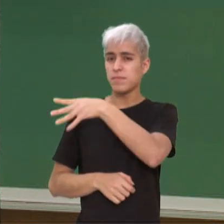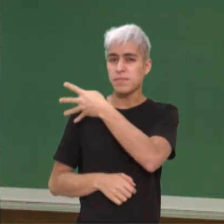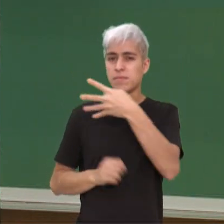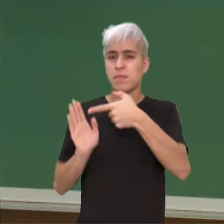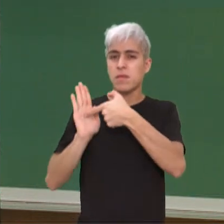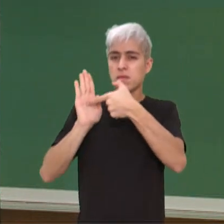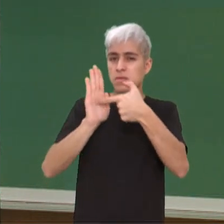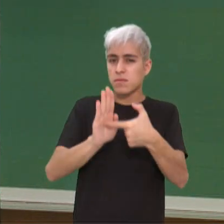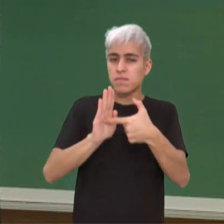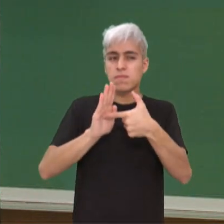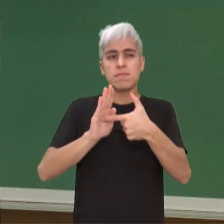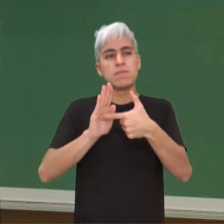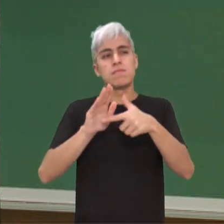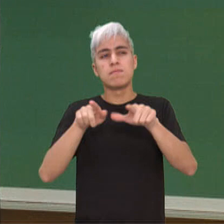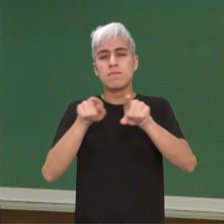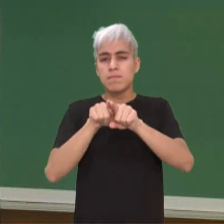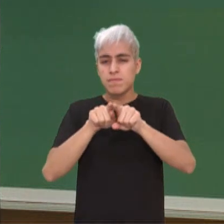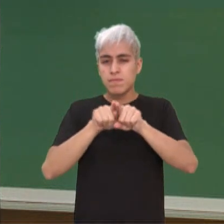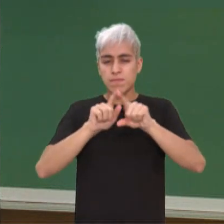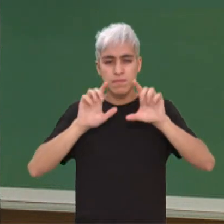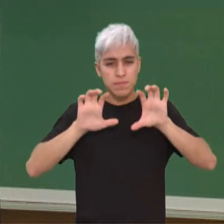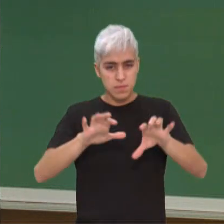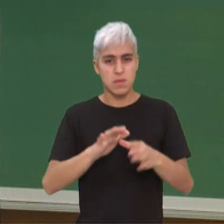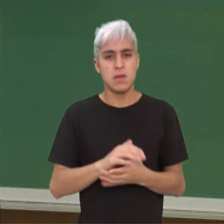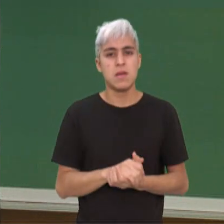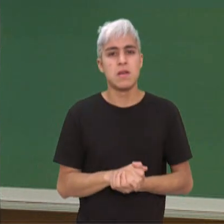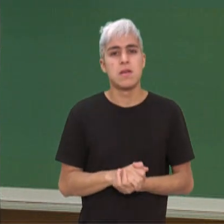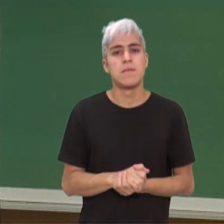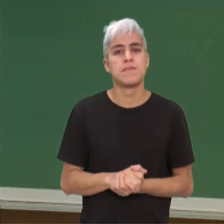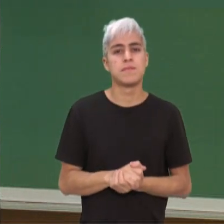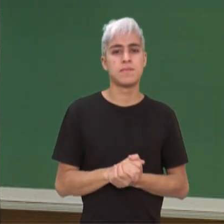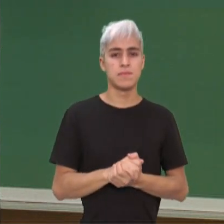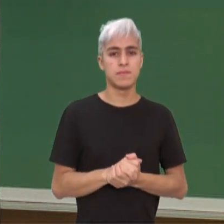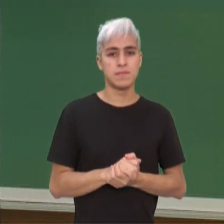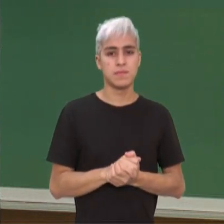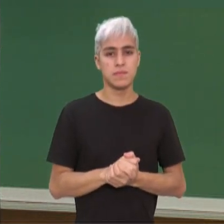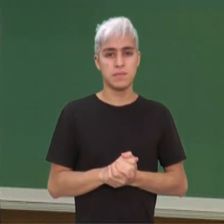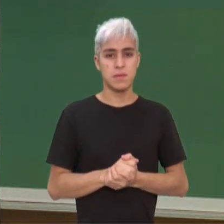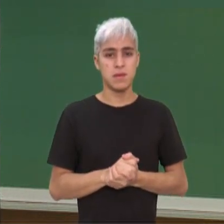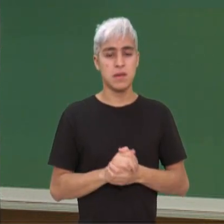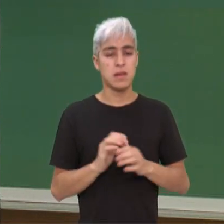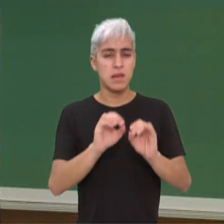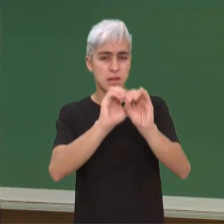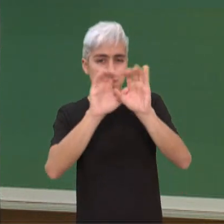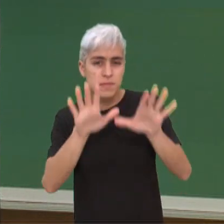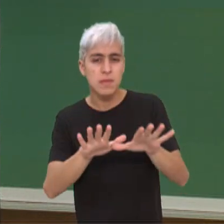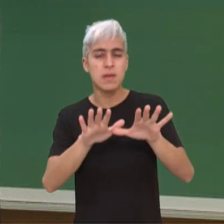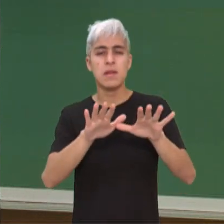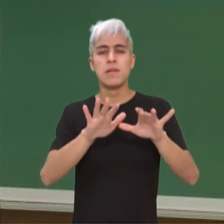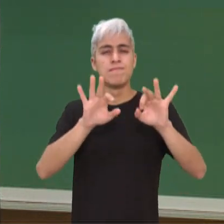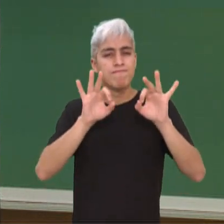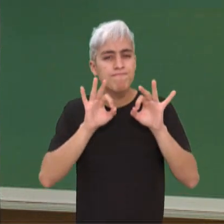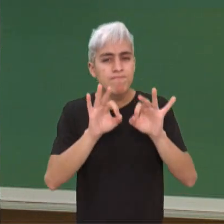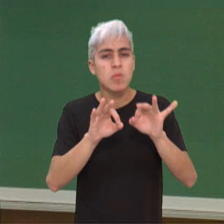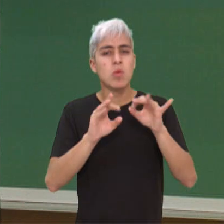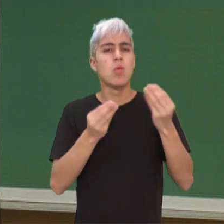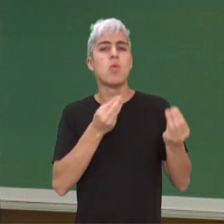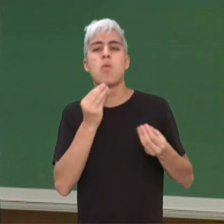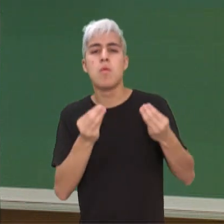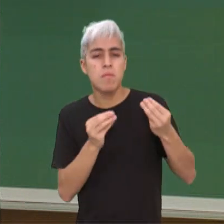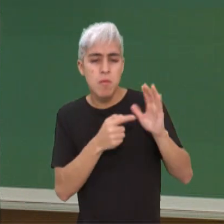vai caracterizar, ele vai mostrar bem isso, né? Ele vai demonstrar bem na prática o